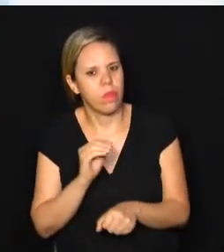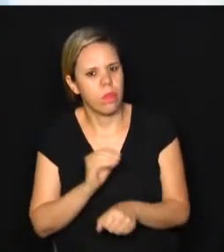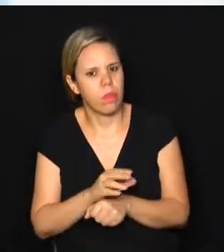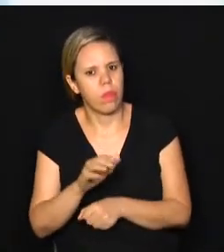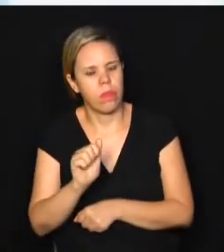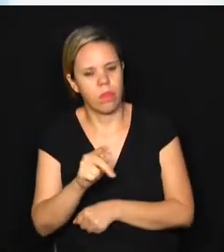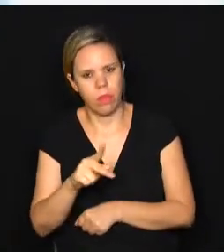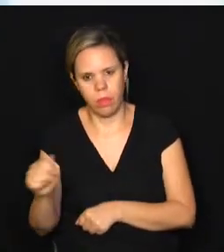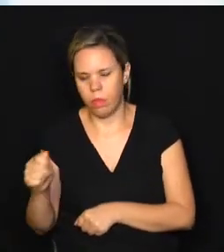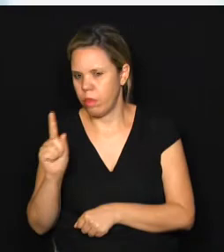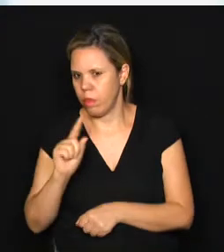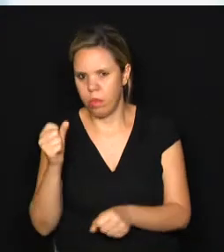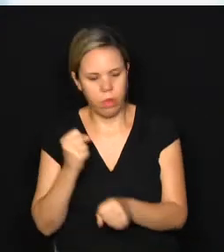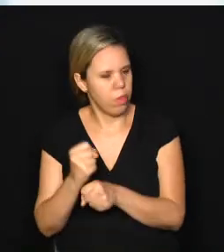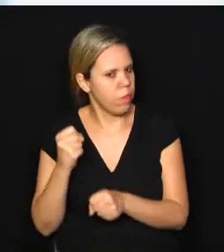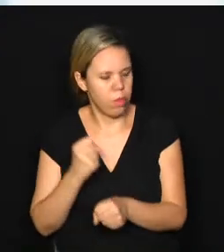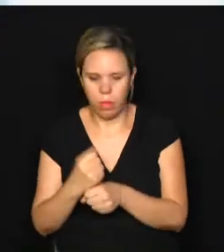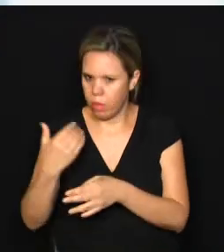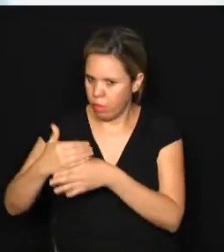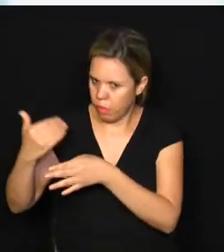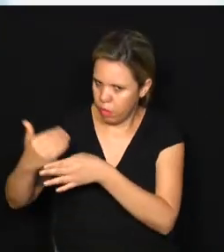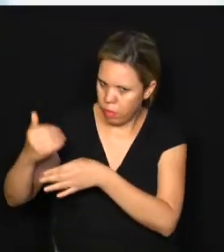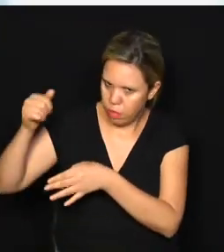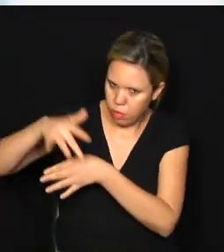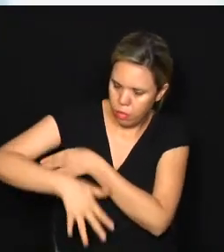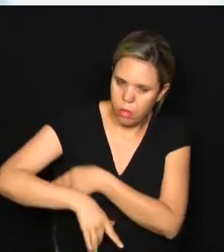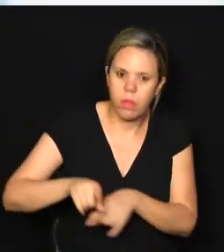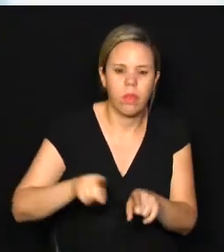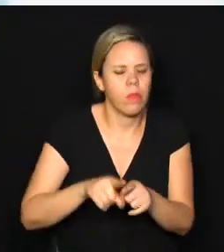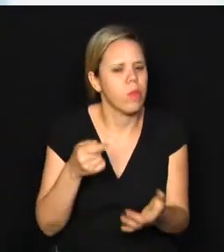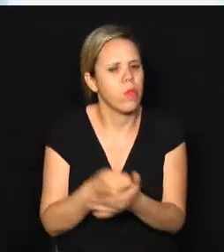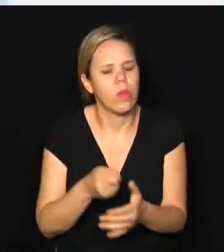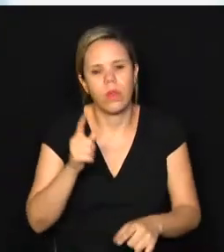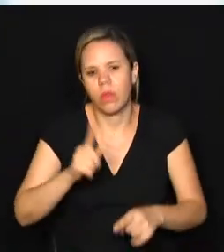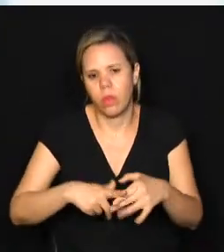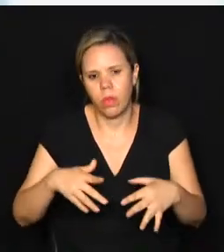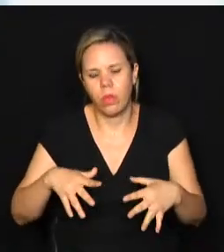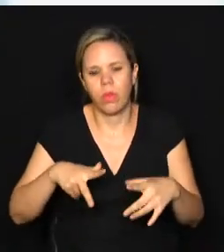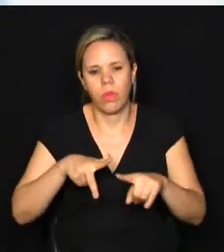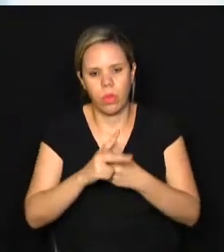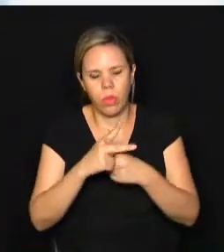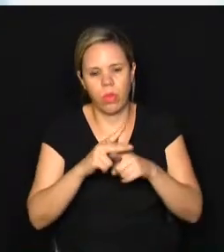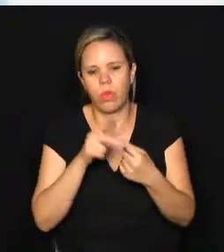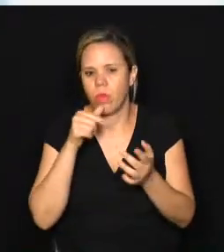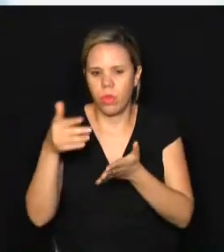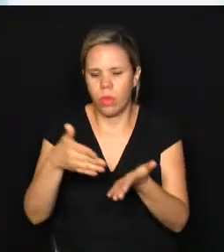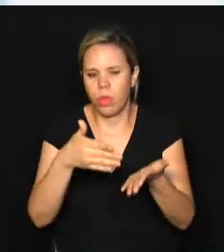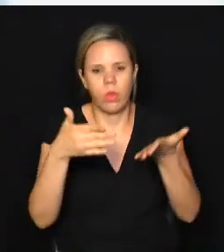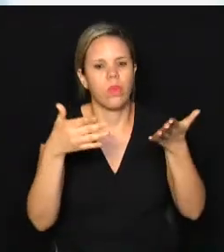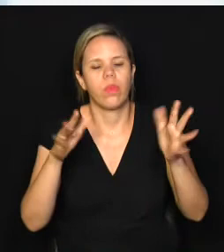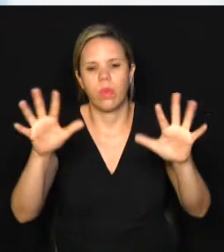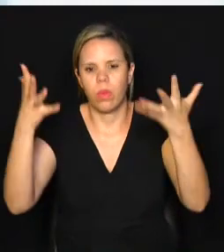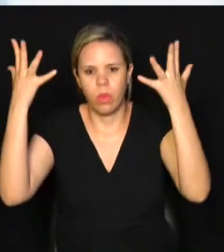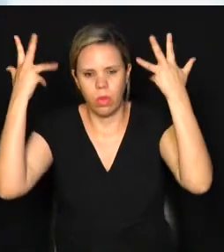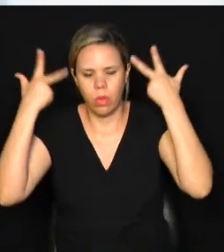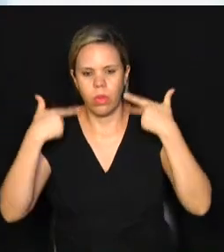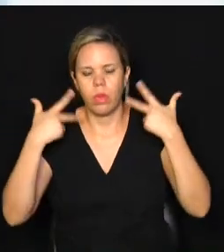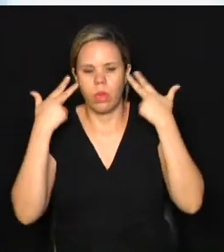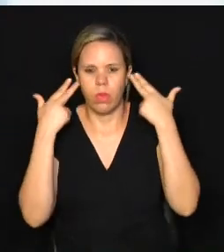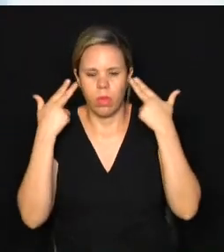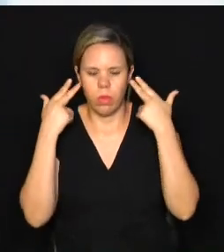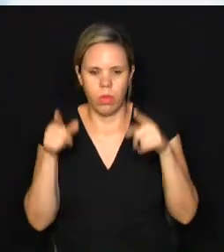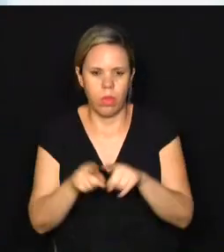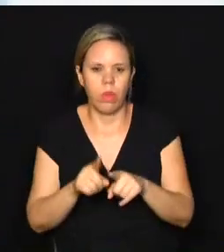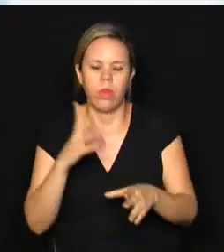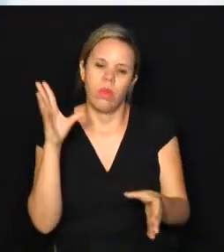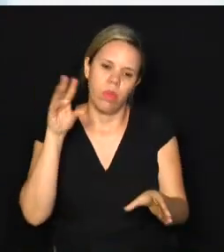a não construção da barragem, como também cobrar elementos como a recuperação e restauração de nascentes, de matas ciliares, de